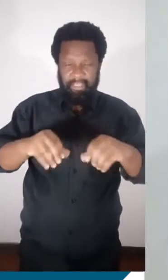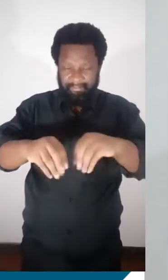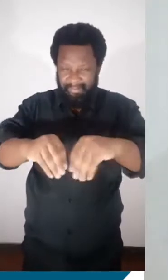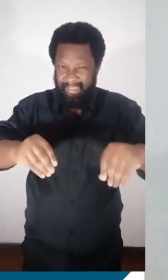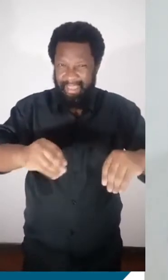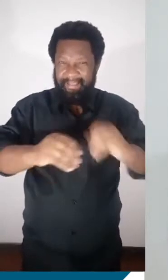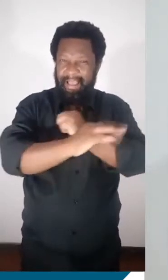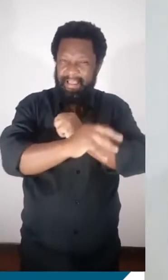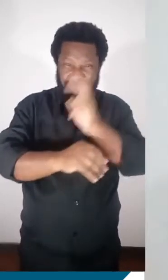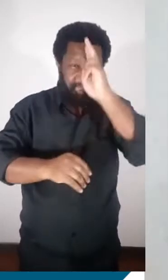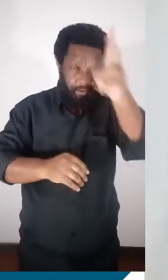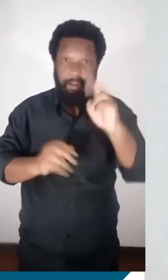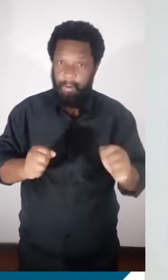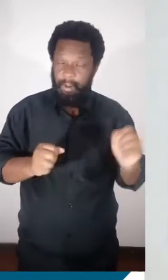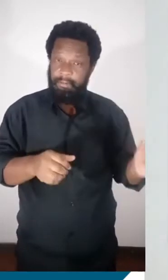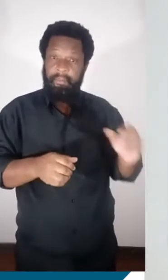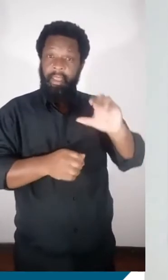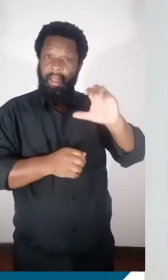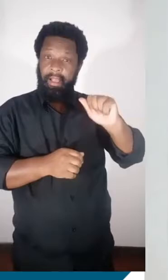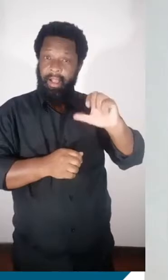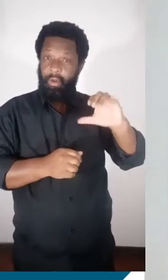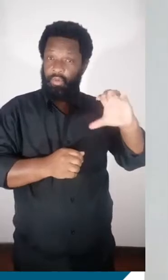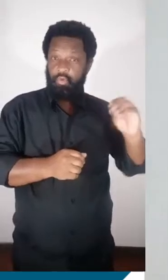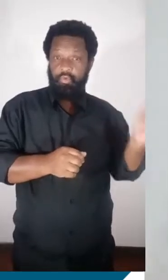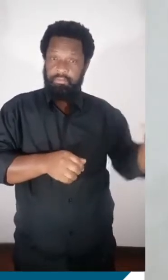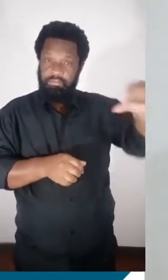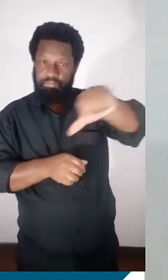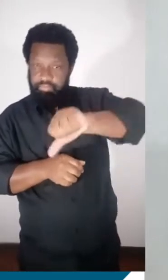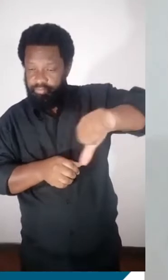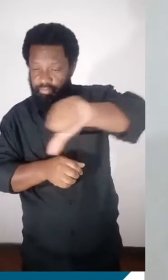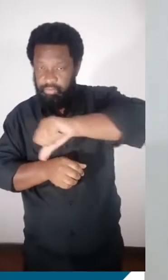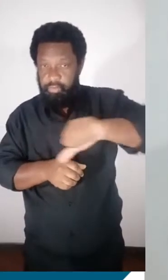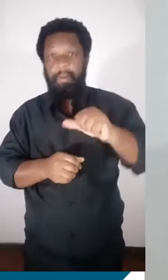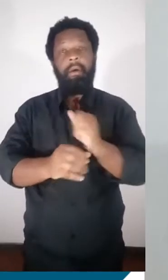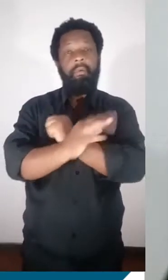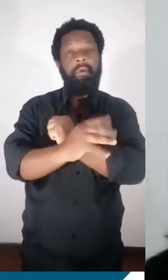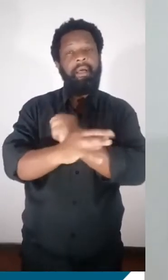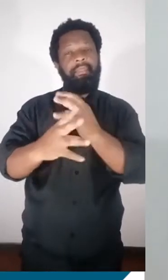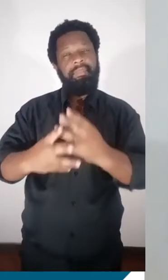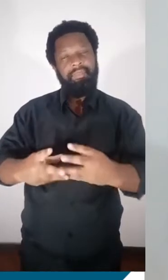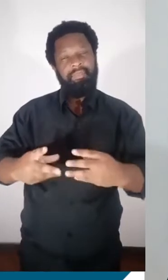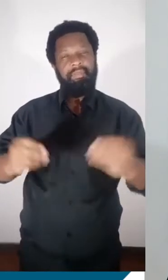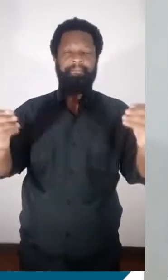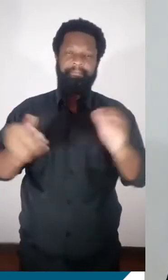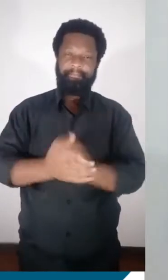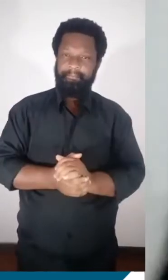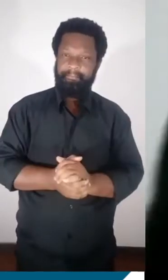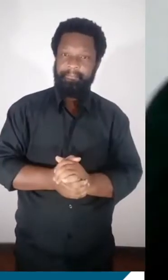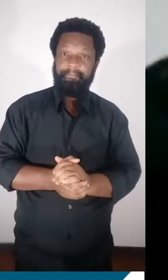que está muito ácido, nós podemos adicionar o hidróxido de cálcio para neutralizar essa acidez,